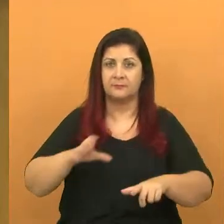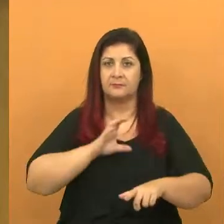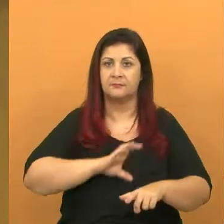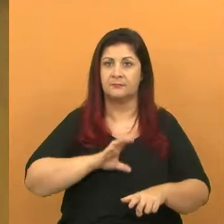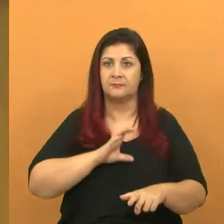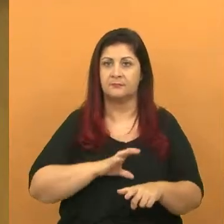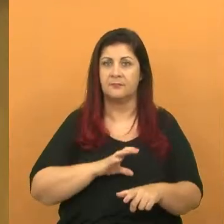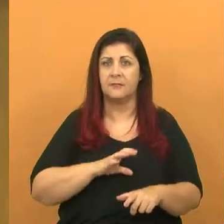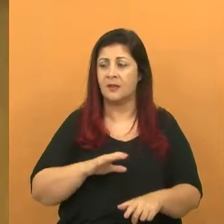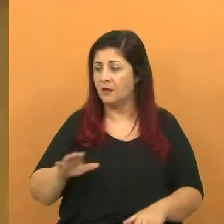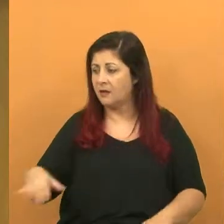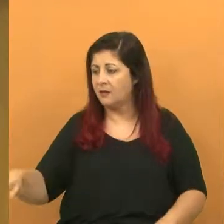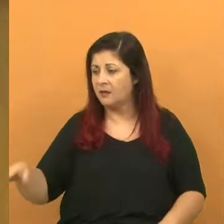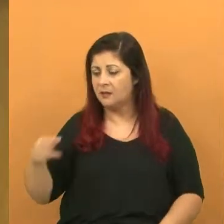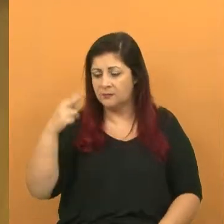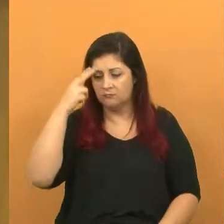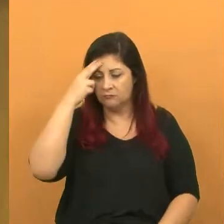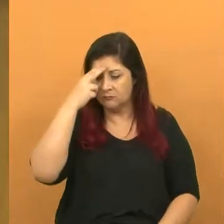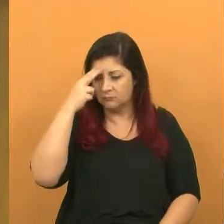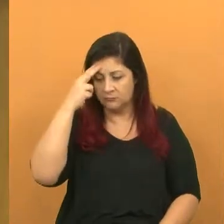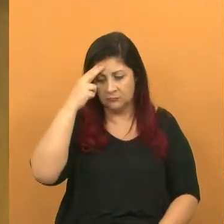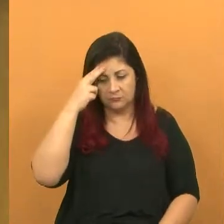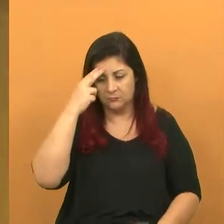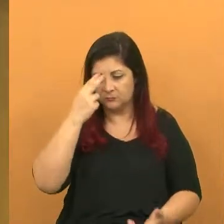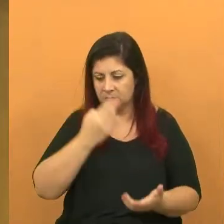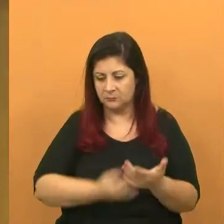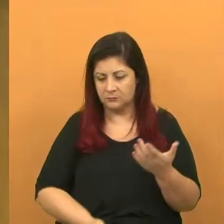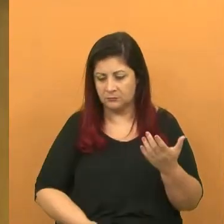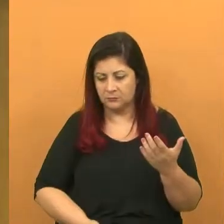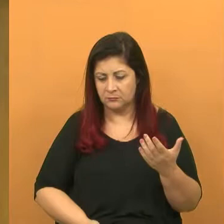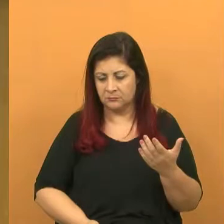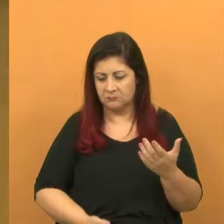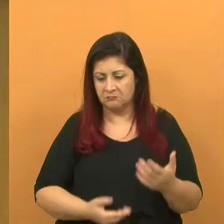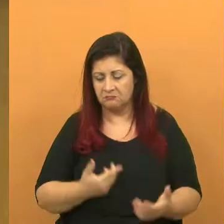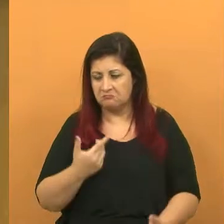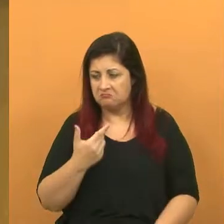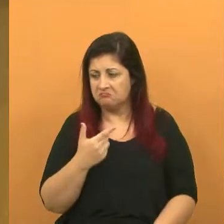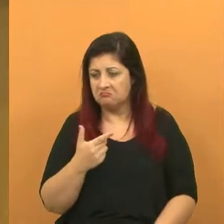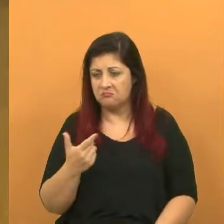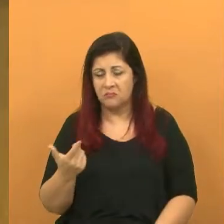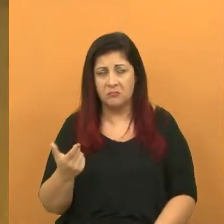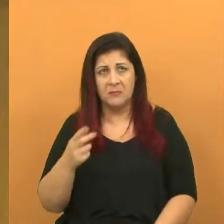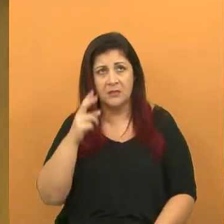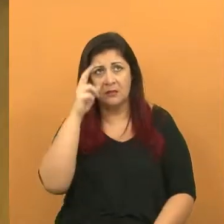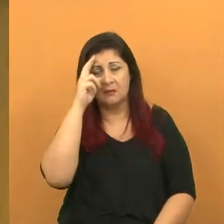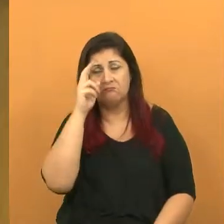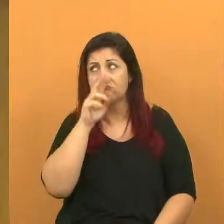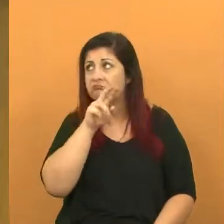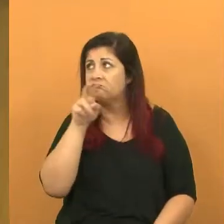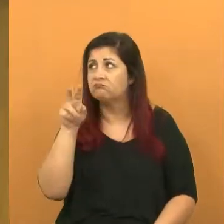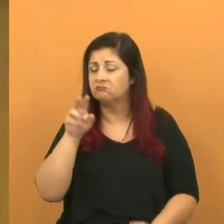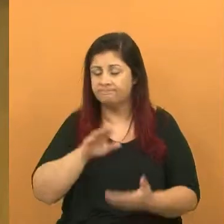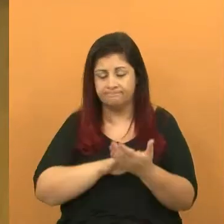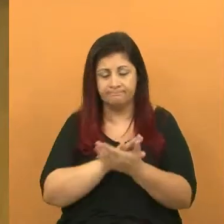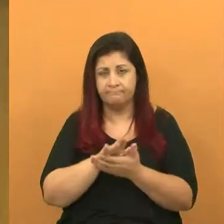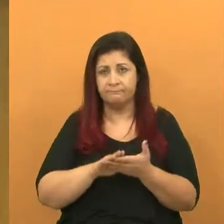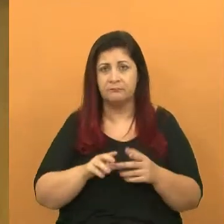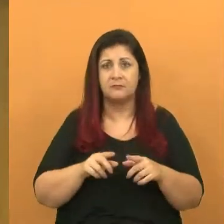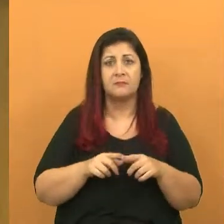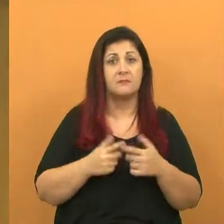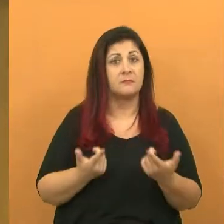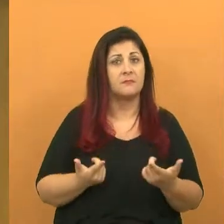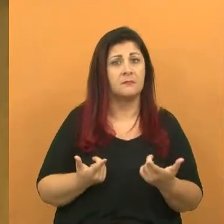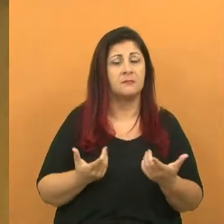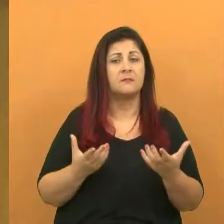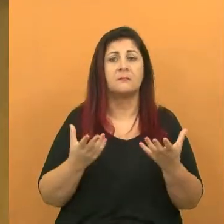não sonham mais, as crianças já não ouvem mais as histórias, mas convivem em muitos